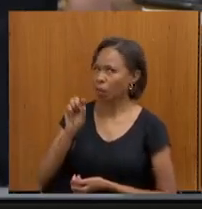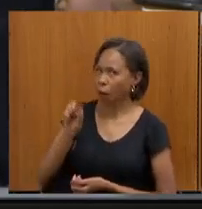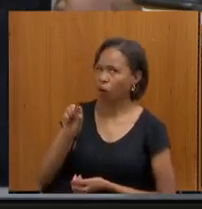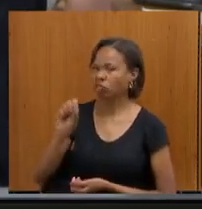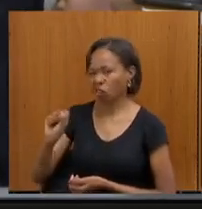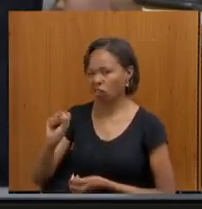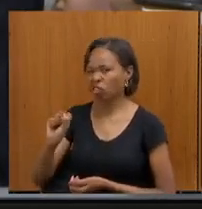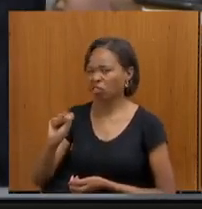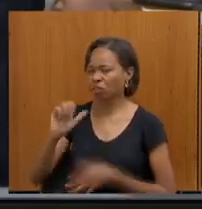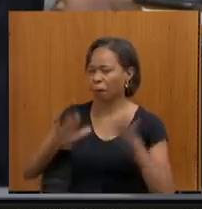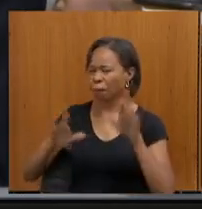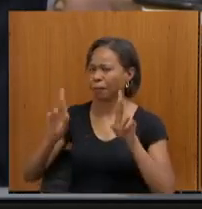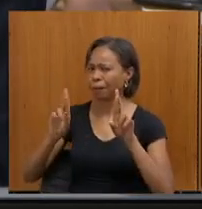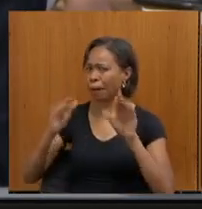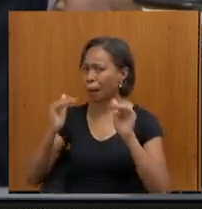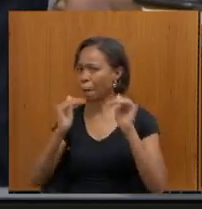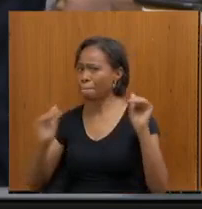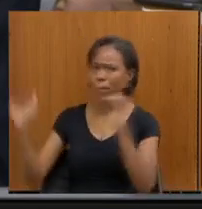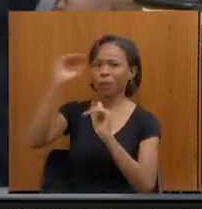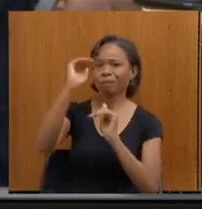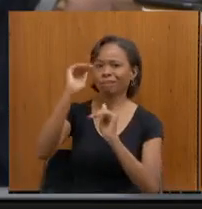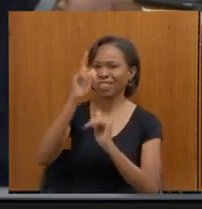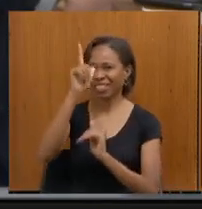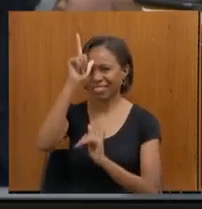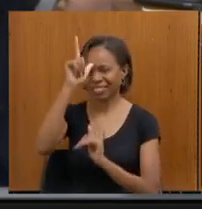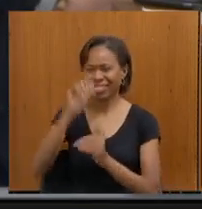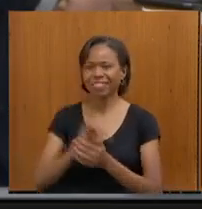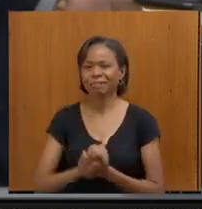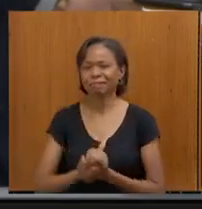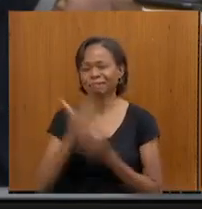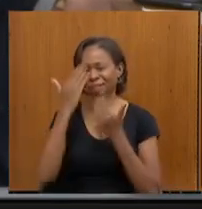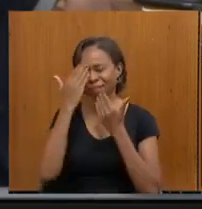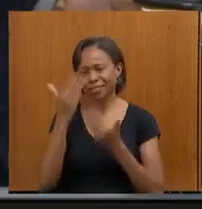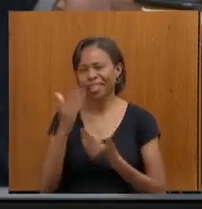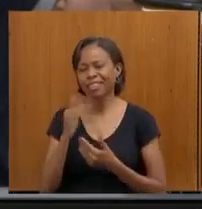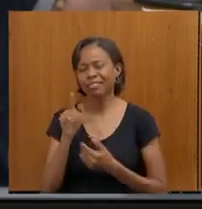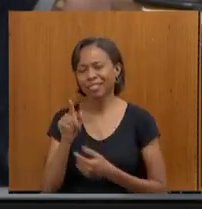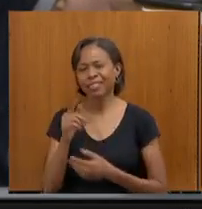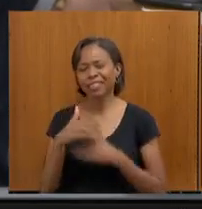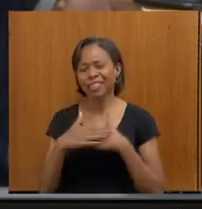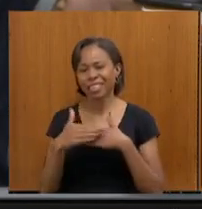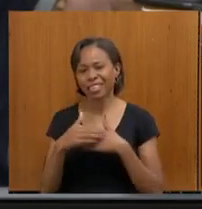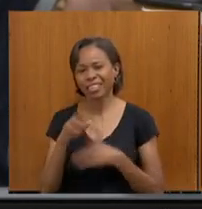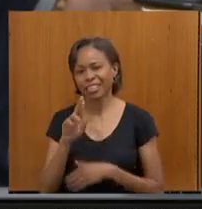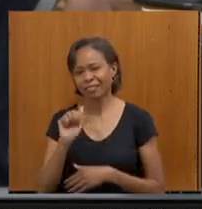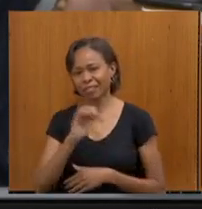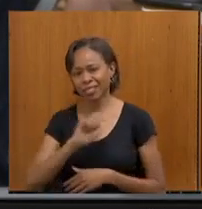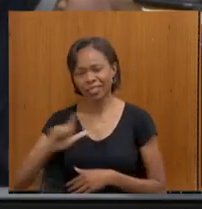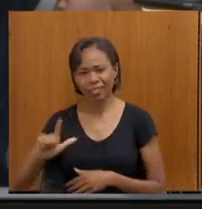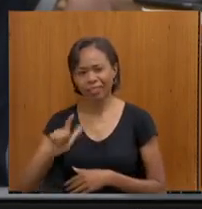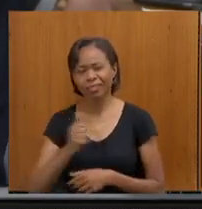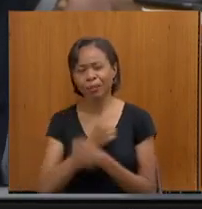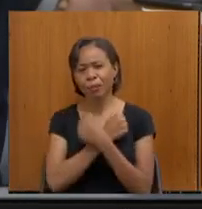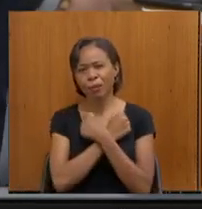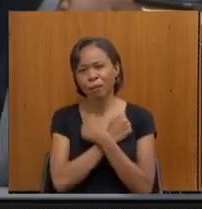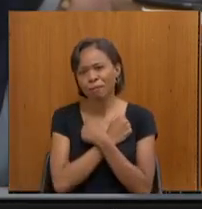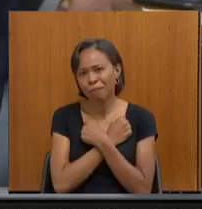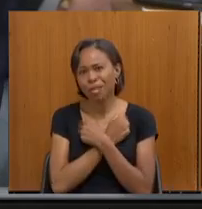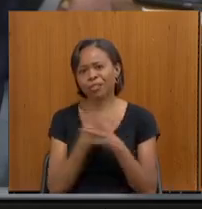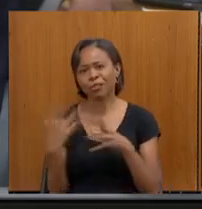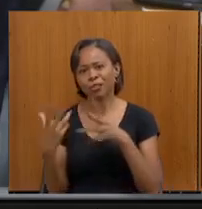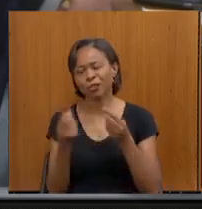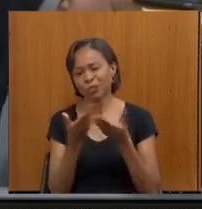a gente passa logo logo Alemanha por bom obrigado viu pelo carinho aí Rafael Marques abraço ó a